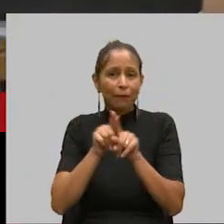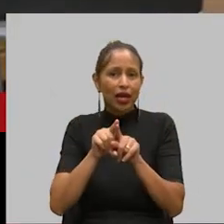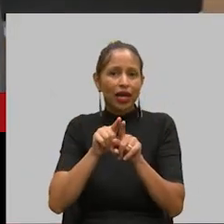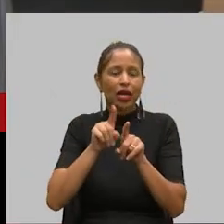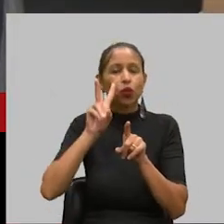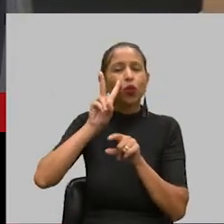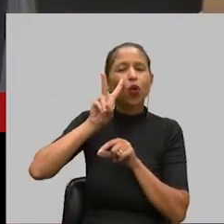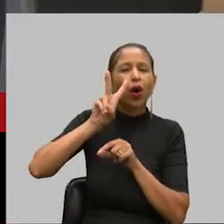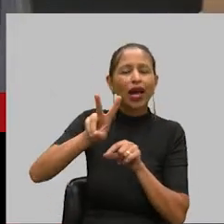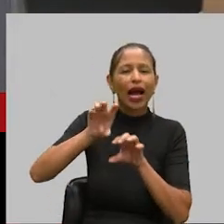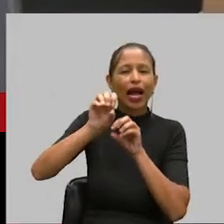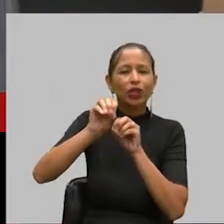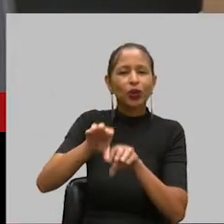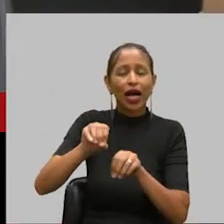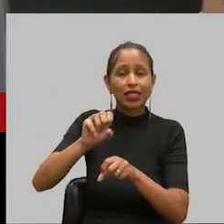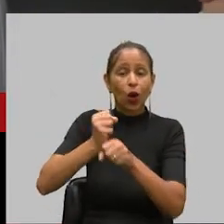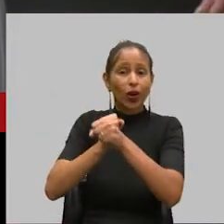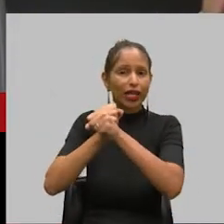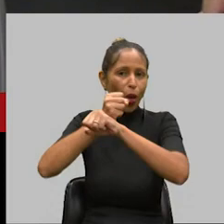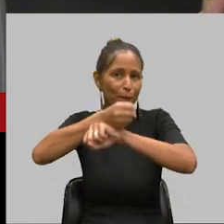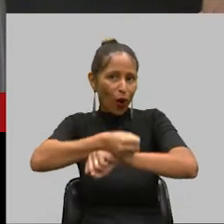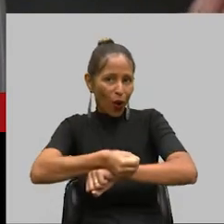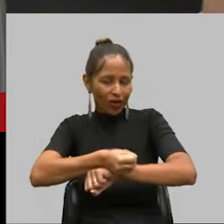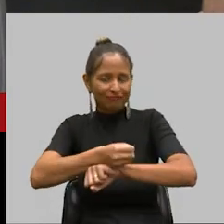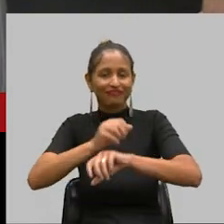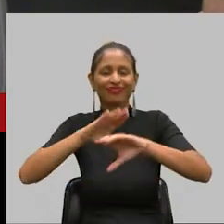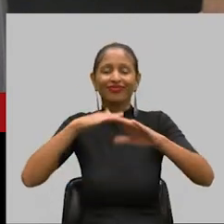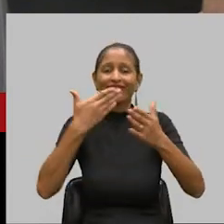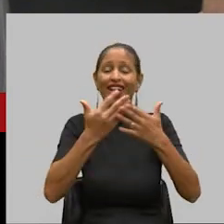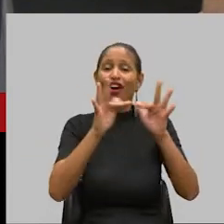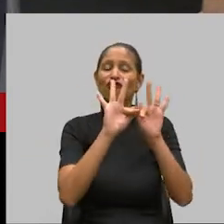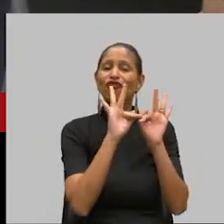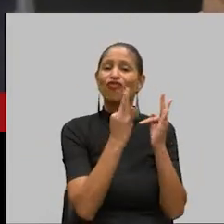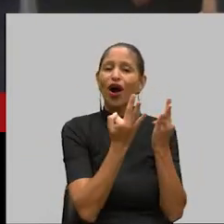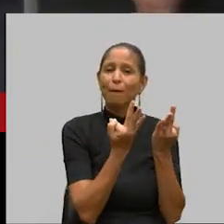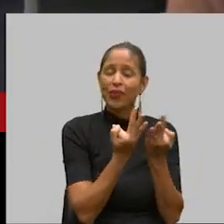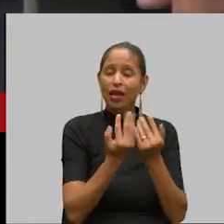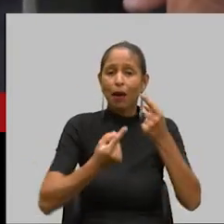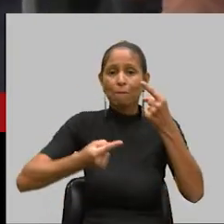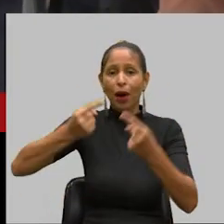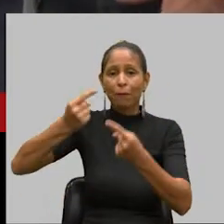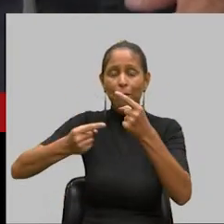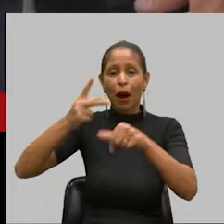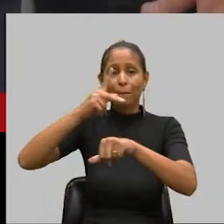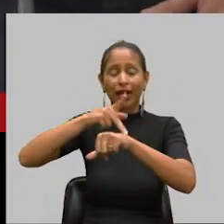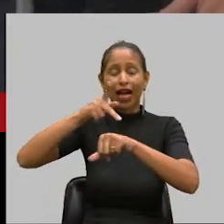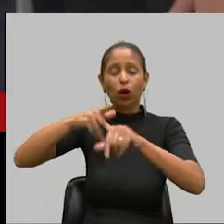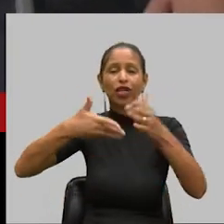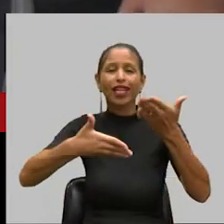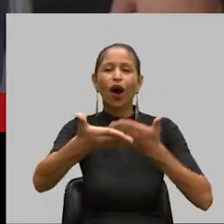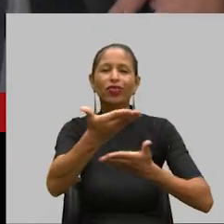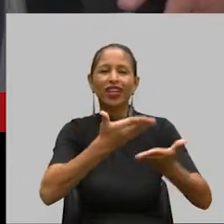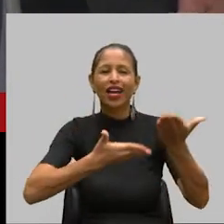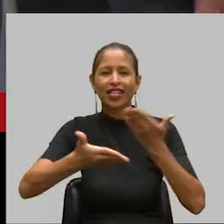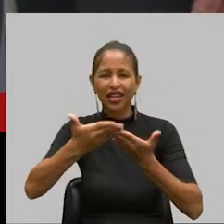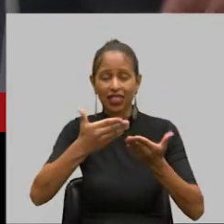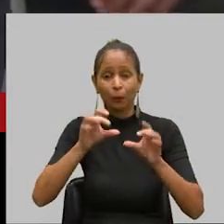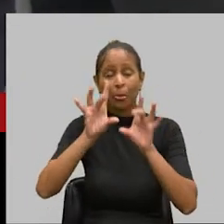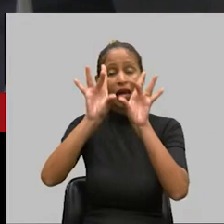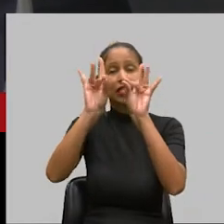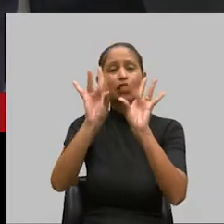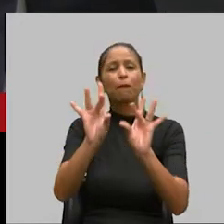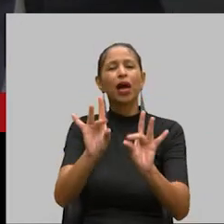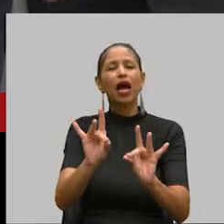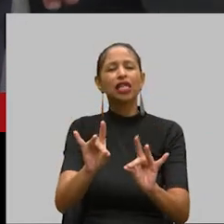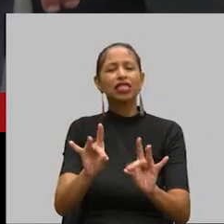olhar da educação quilombola das escolas família agrícola e o debate da pedagogia da alternância nas especificidades